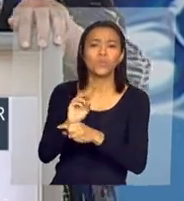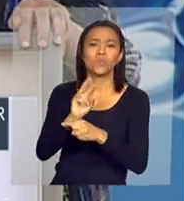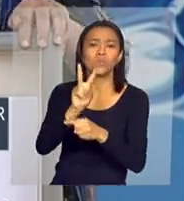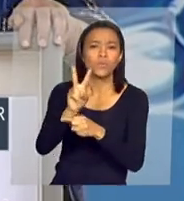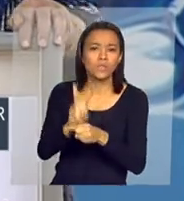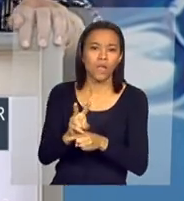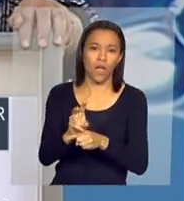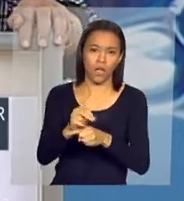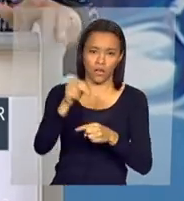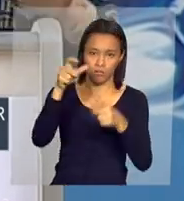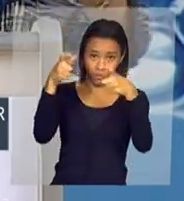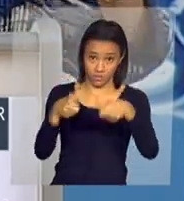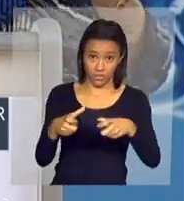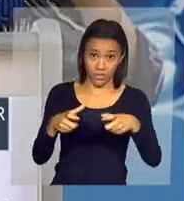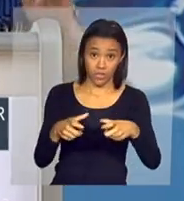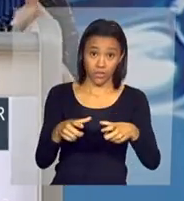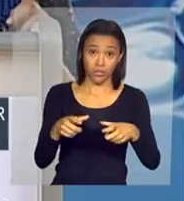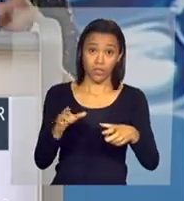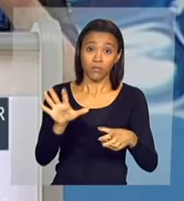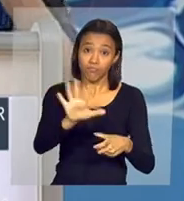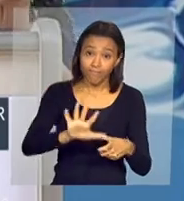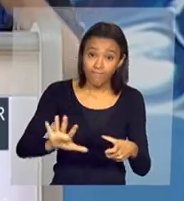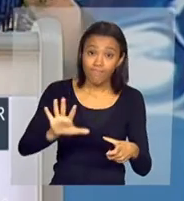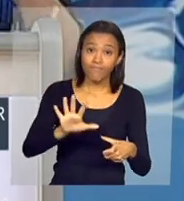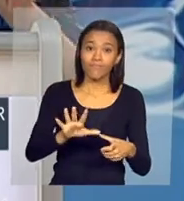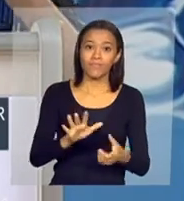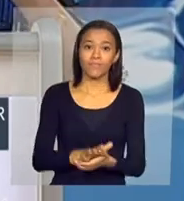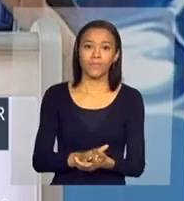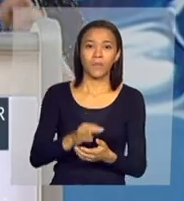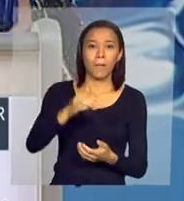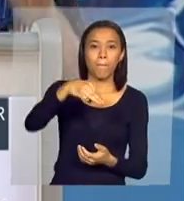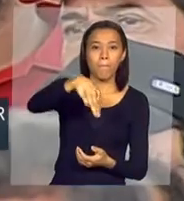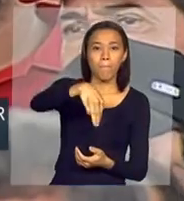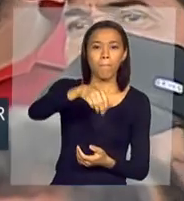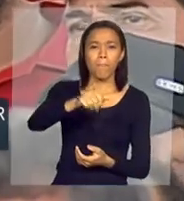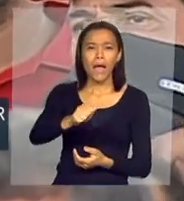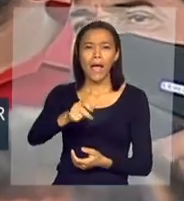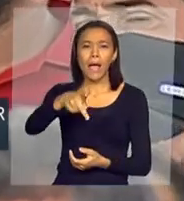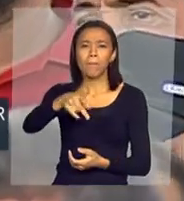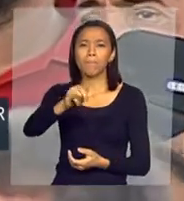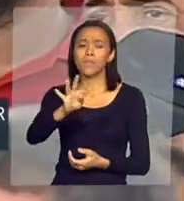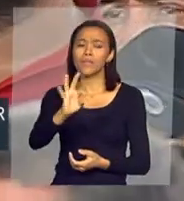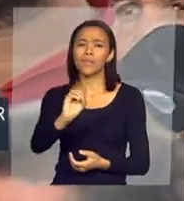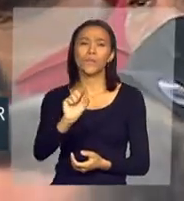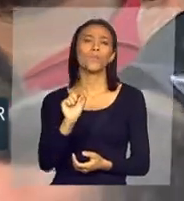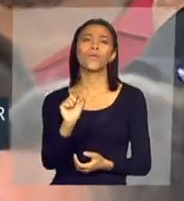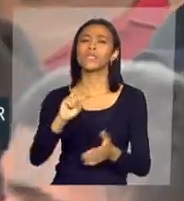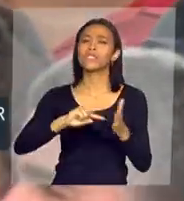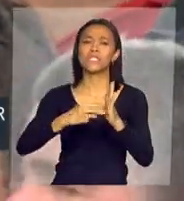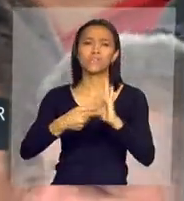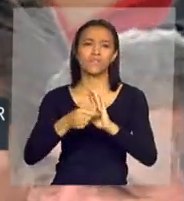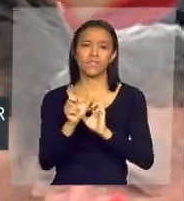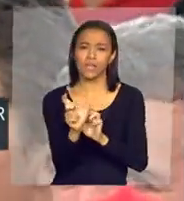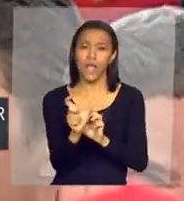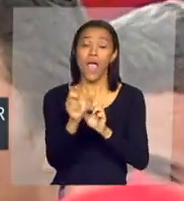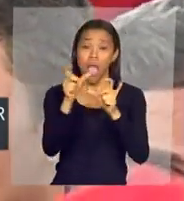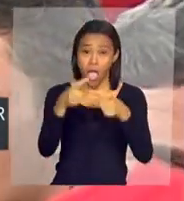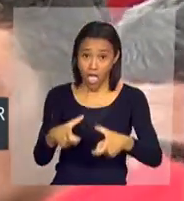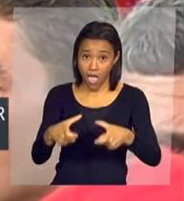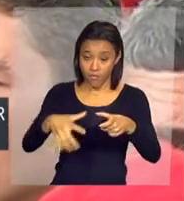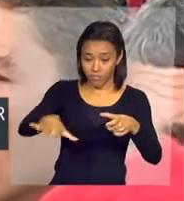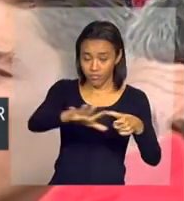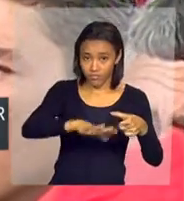vamos cuidar, presidenta, do Mapito. Mapito. O que é o Mapito? É uma região